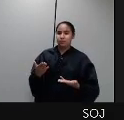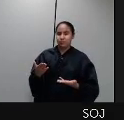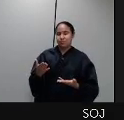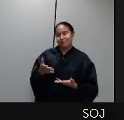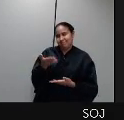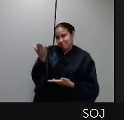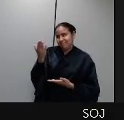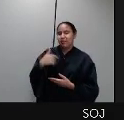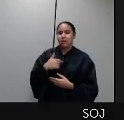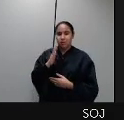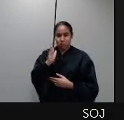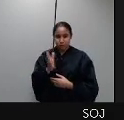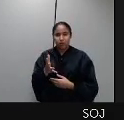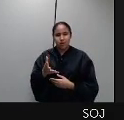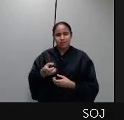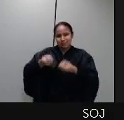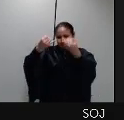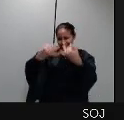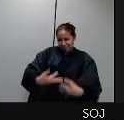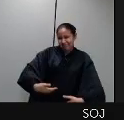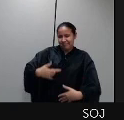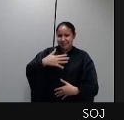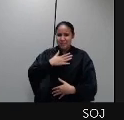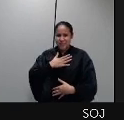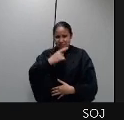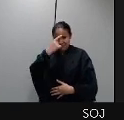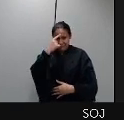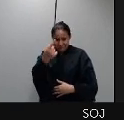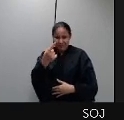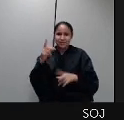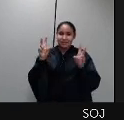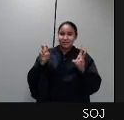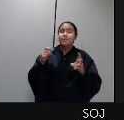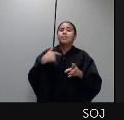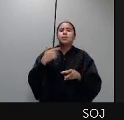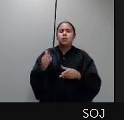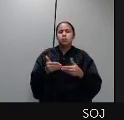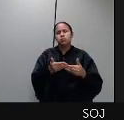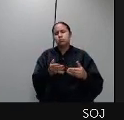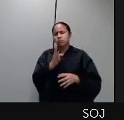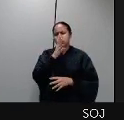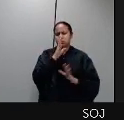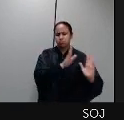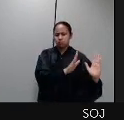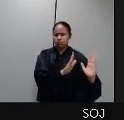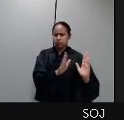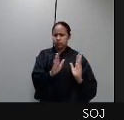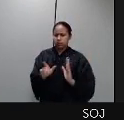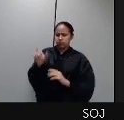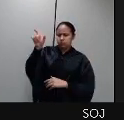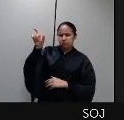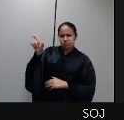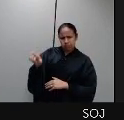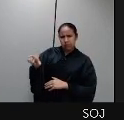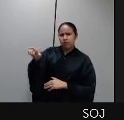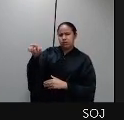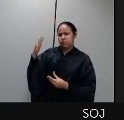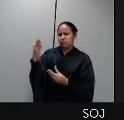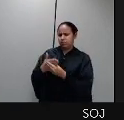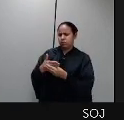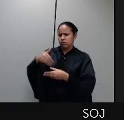a minha todo respeito eu estou acompanhando a divergência inaugurada pelo Ministro Benedito com toda a licença do ministro Napoleão